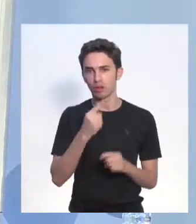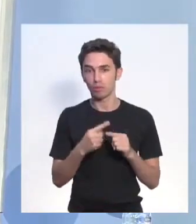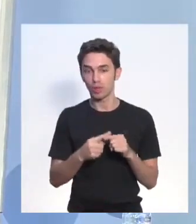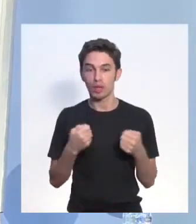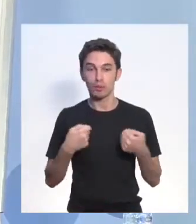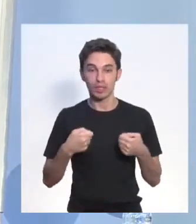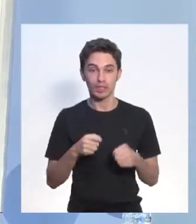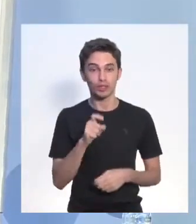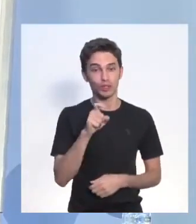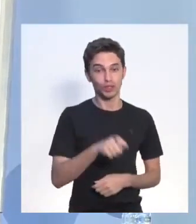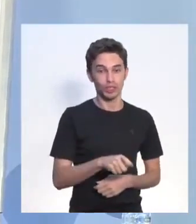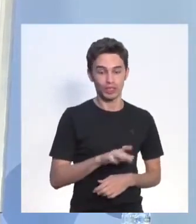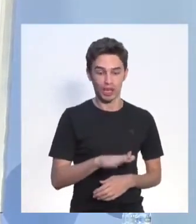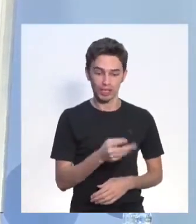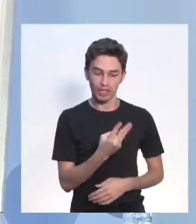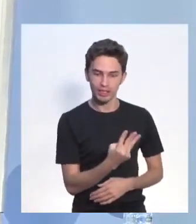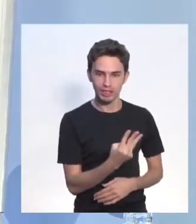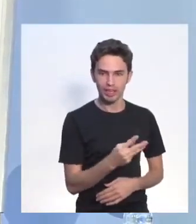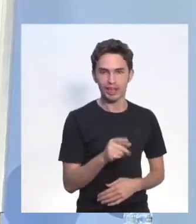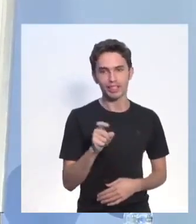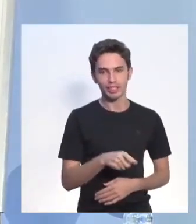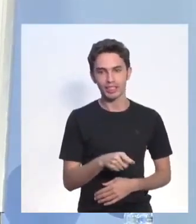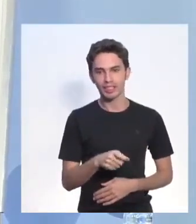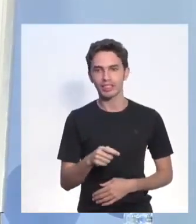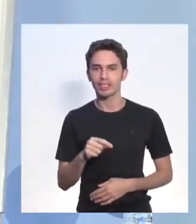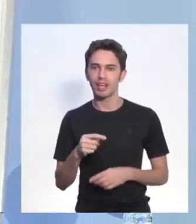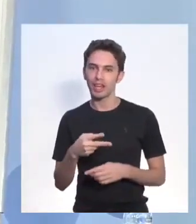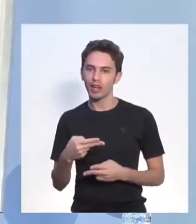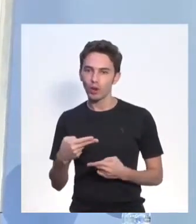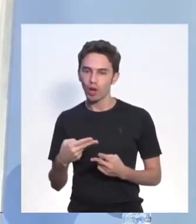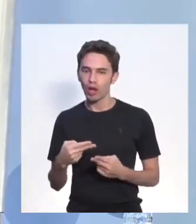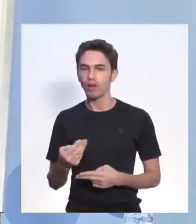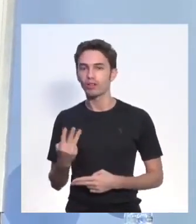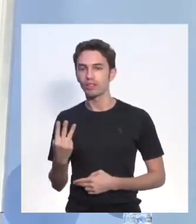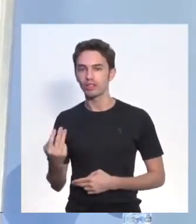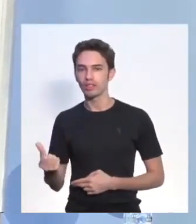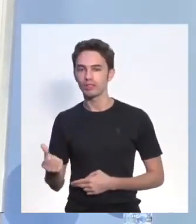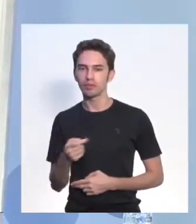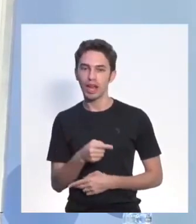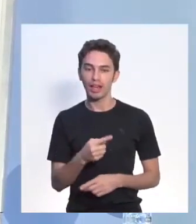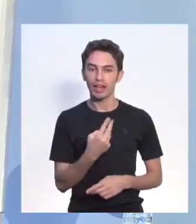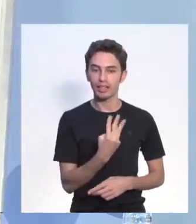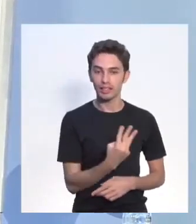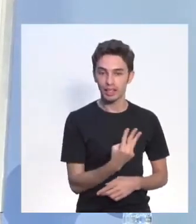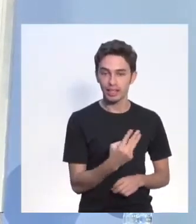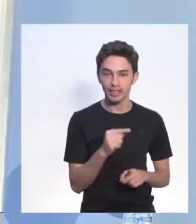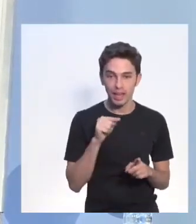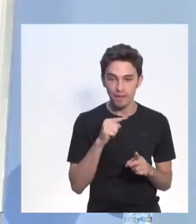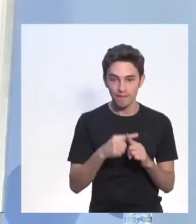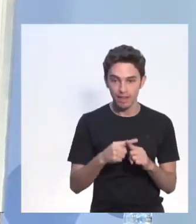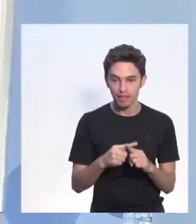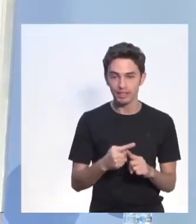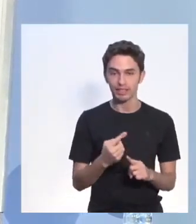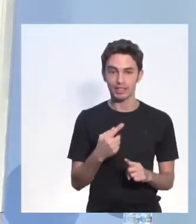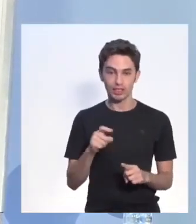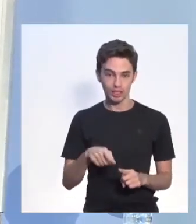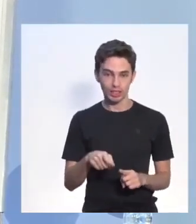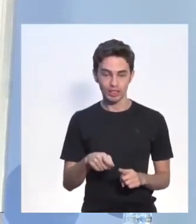está 3x. O 3 está multiplicando, vou usar a operação inversa. O inverso da multiplicação é